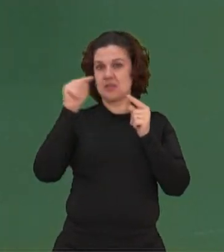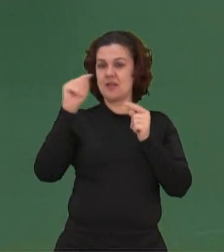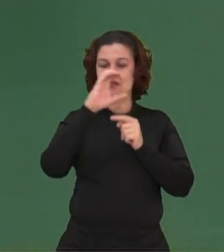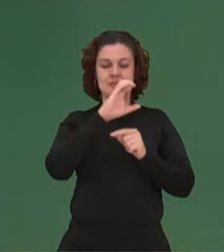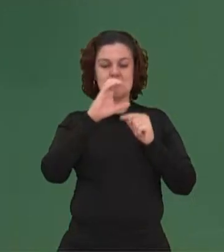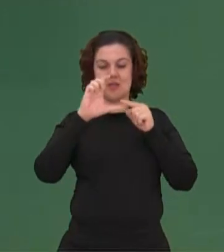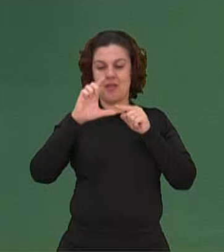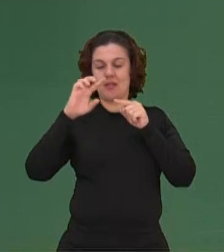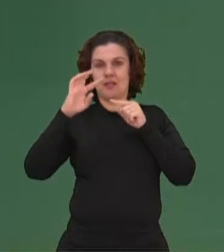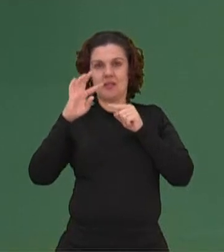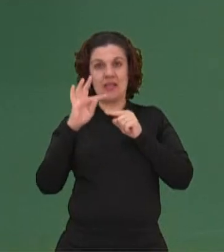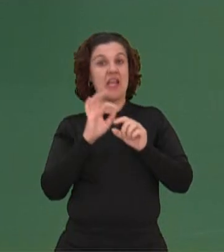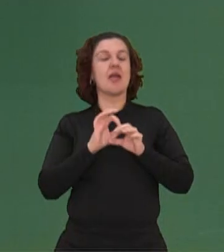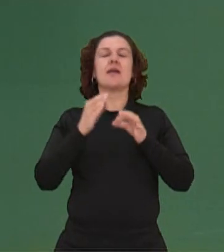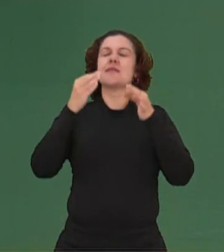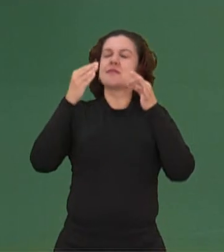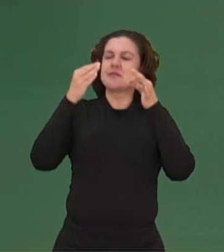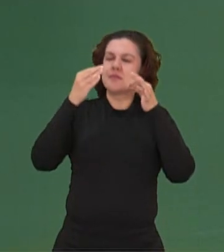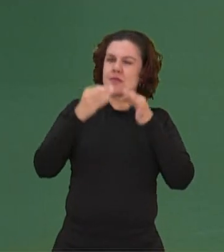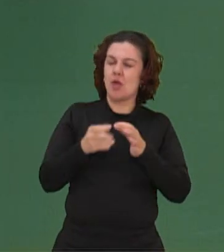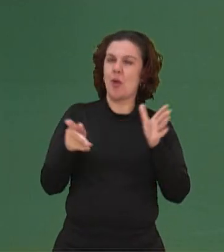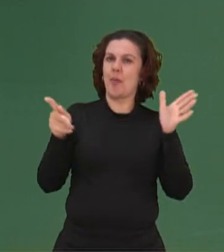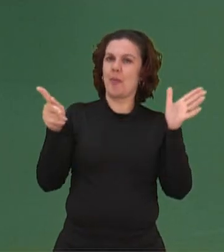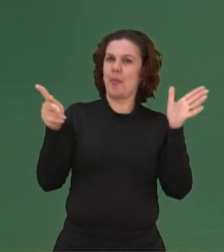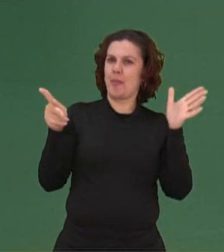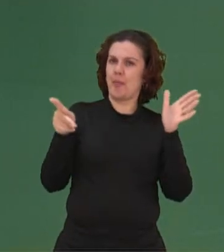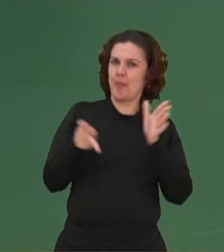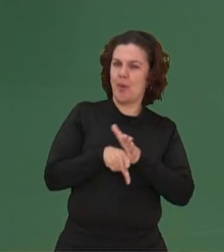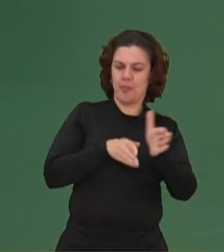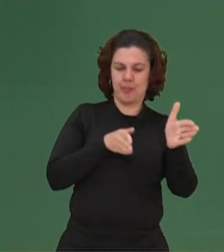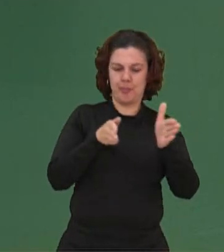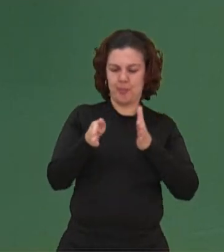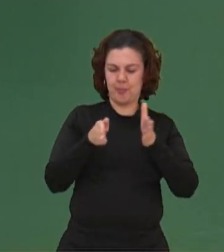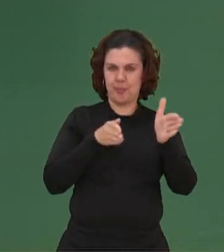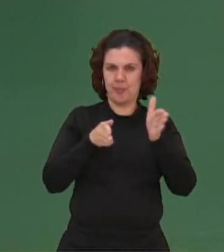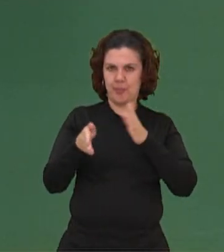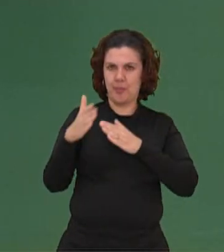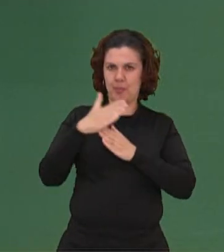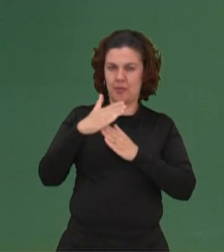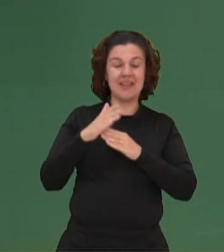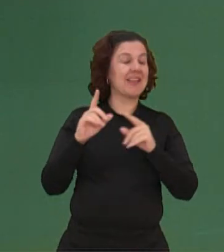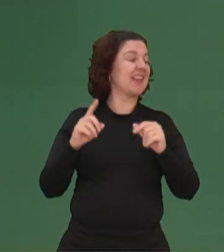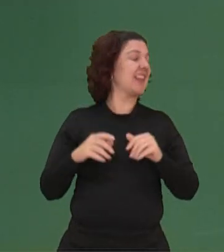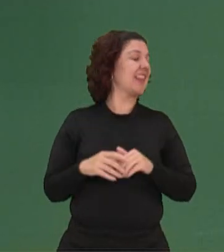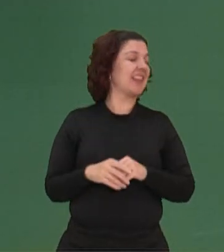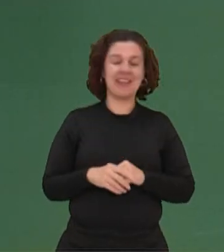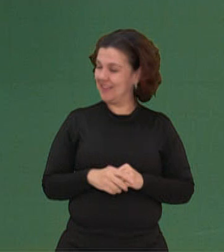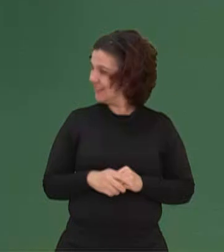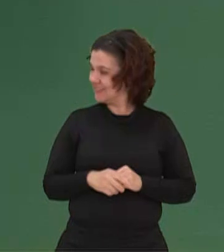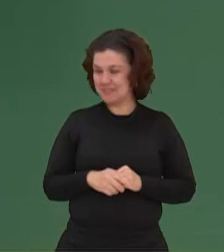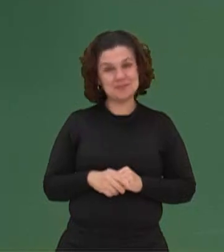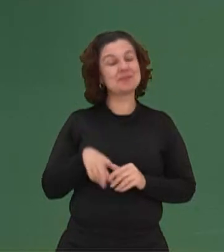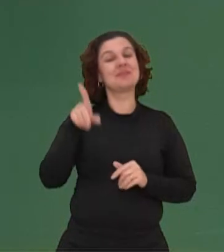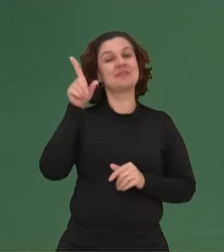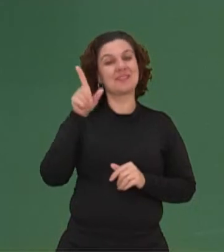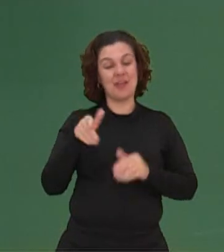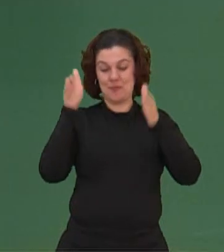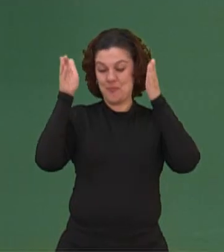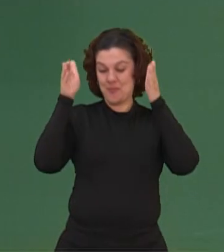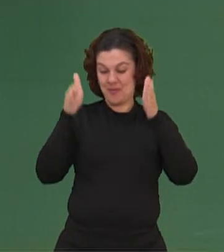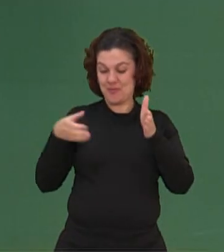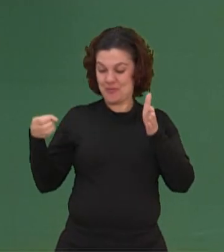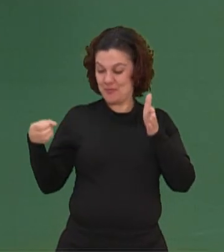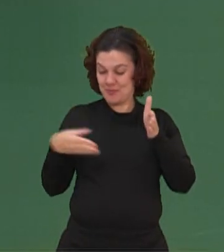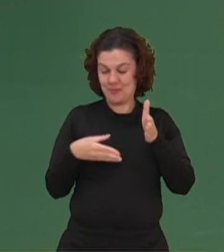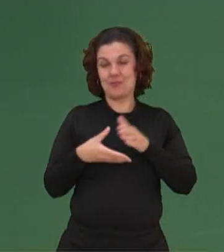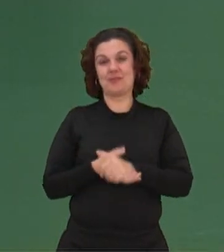CLT, obviamente, não é do governo provisório. Ela é da fase conhecida como Estado